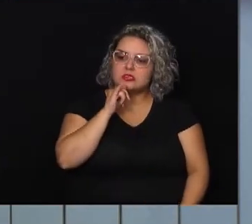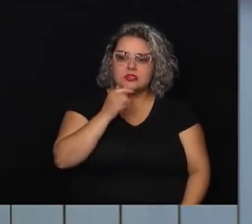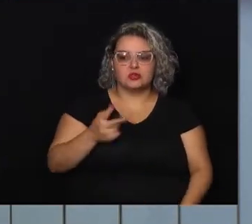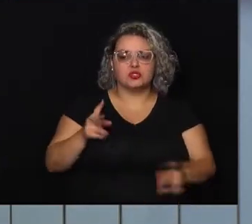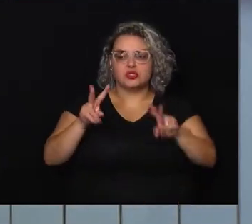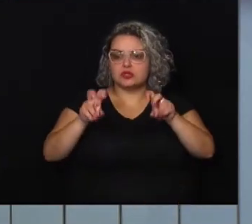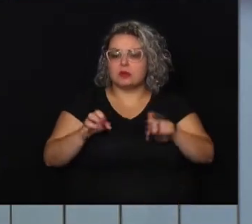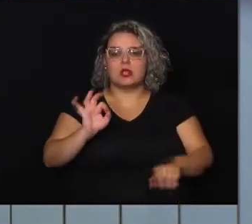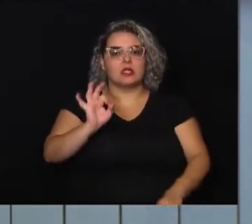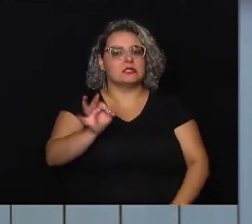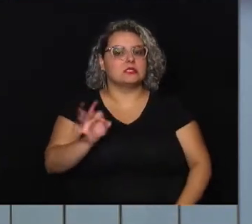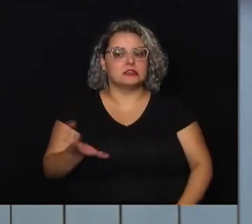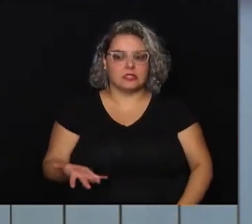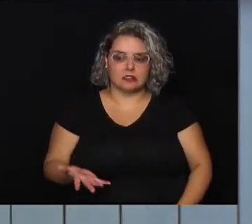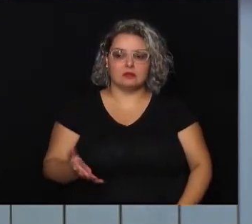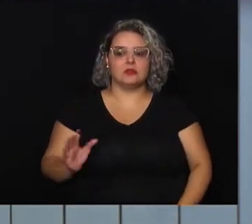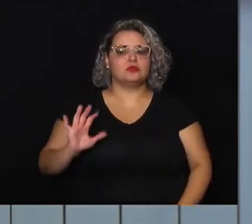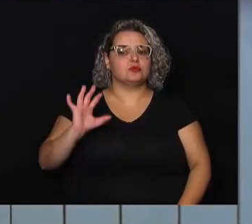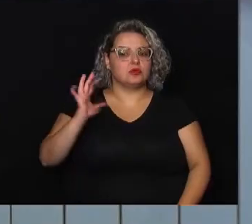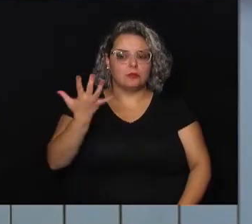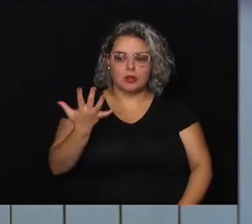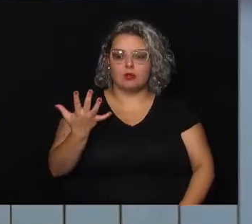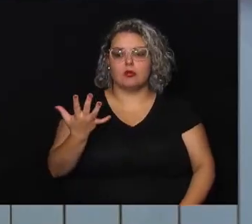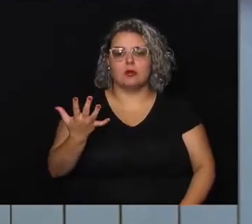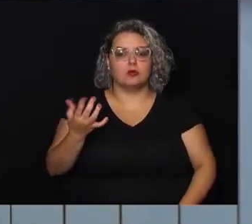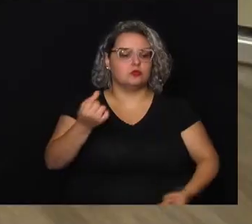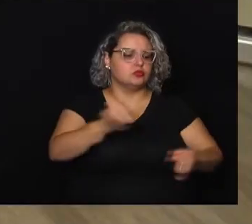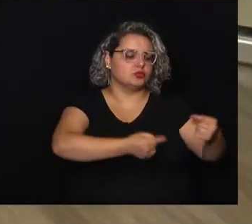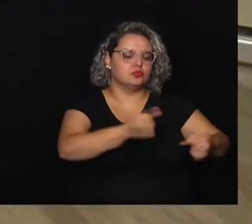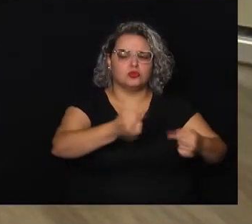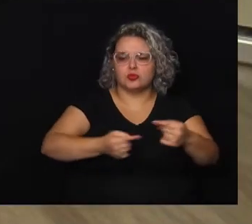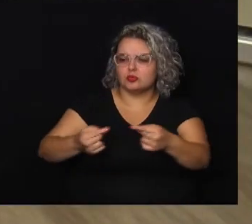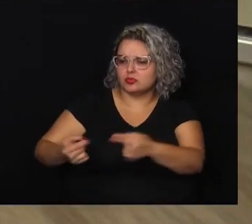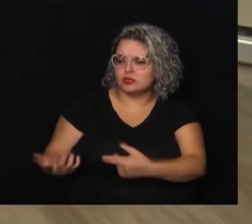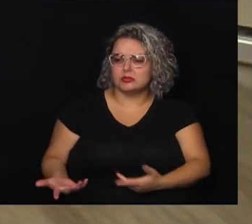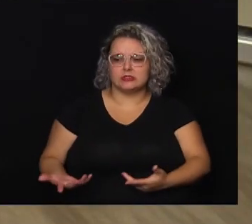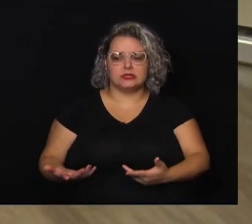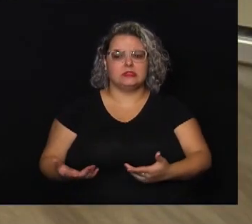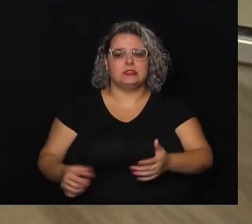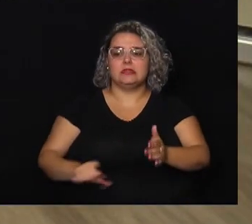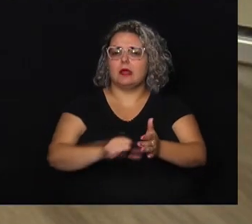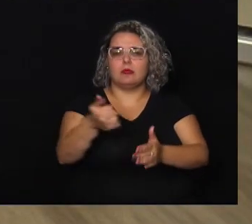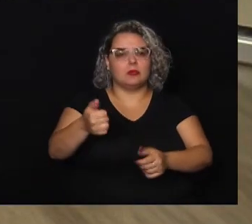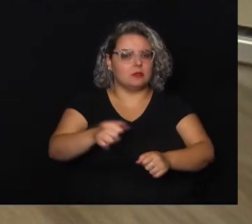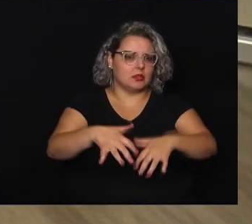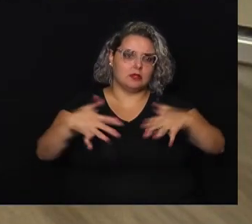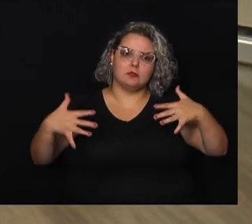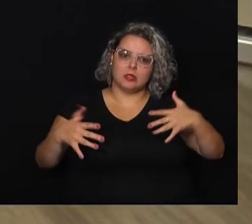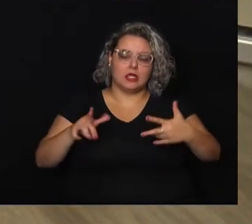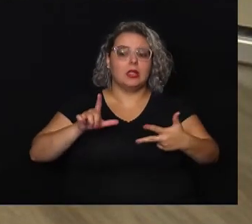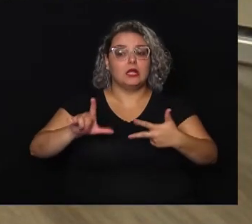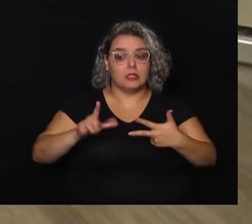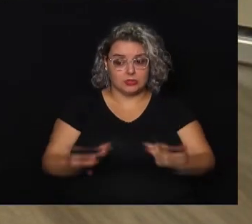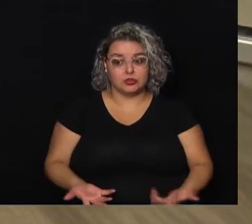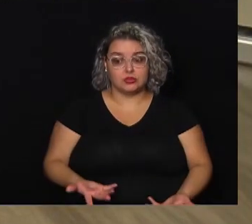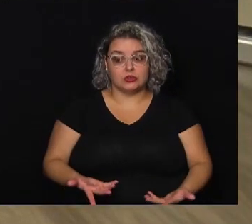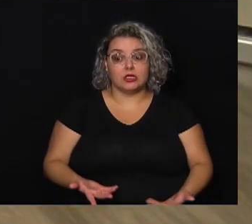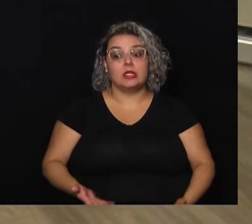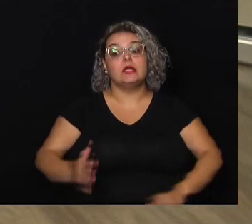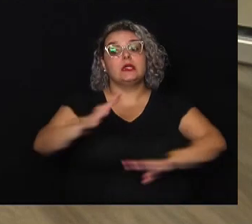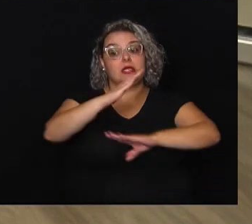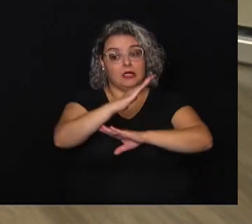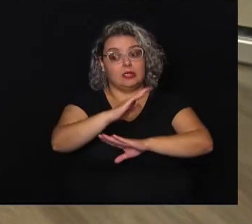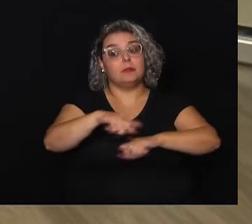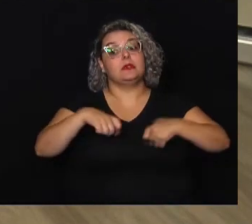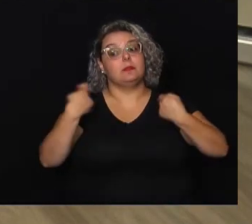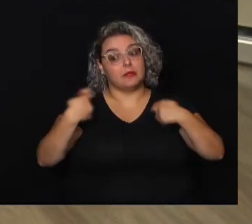certamente vão ocupar aí os debates já na primeira sessão legislativa. E a Câmara precisa,